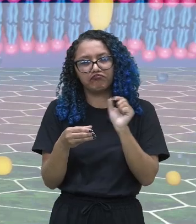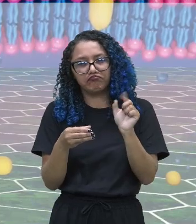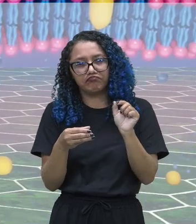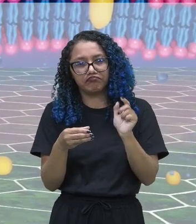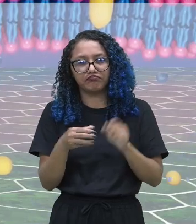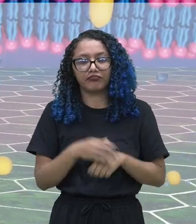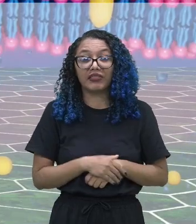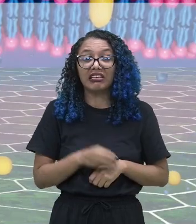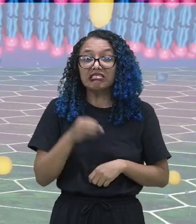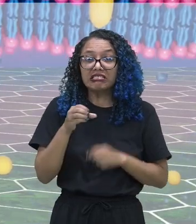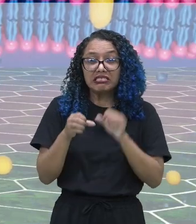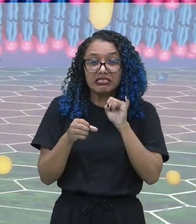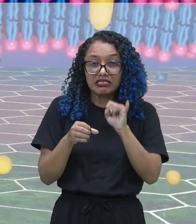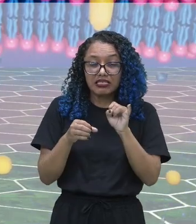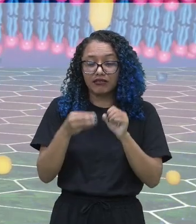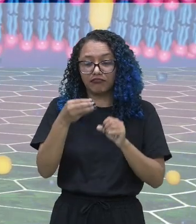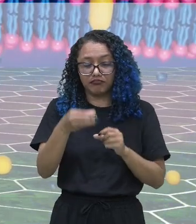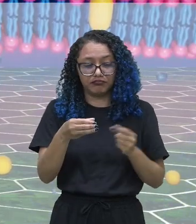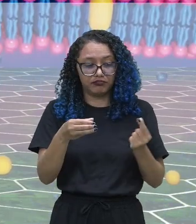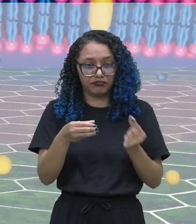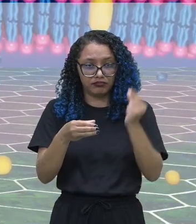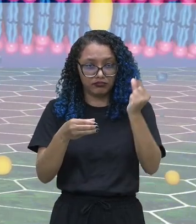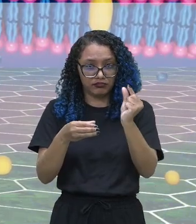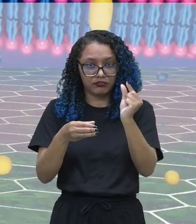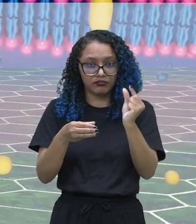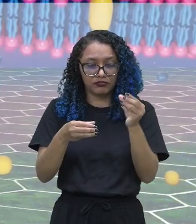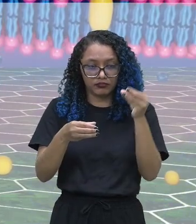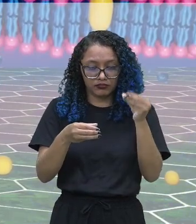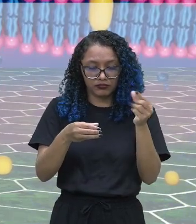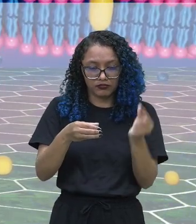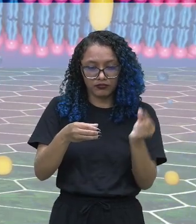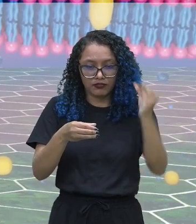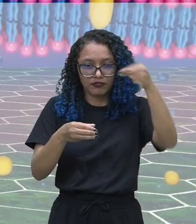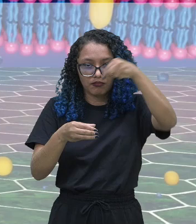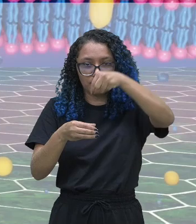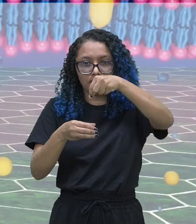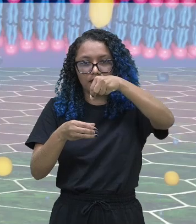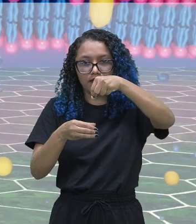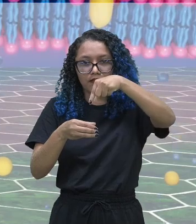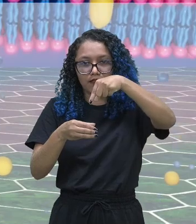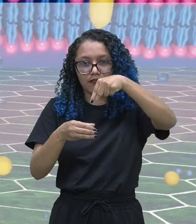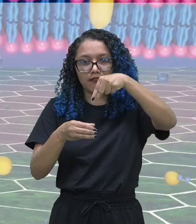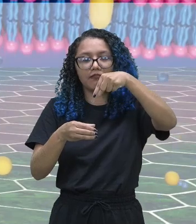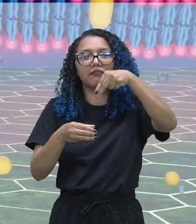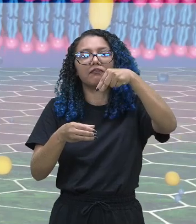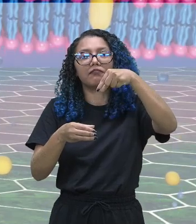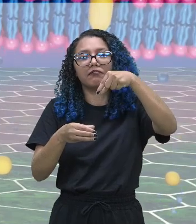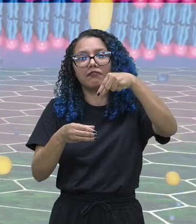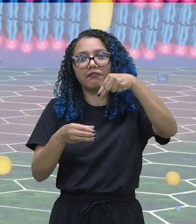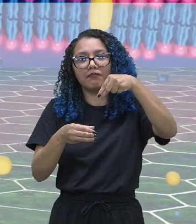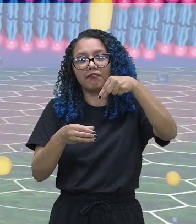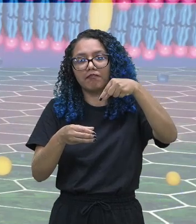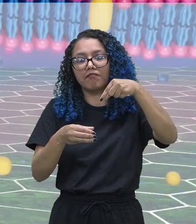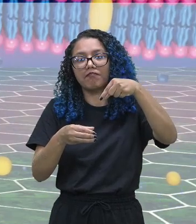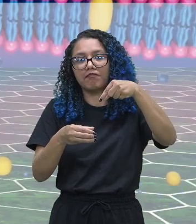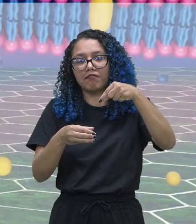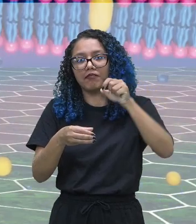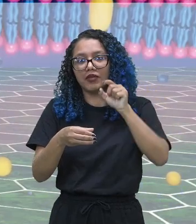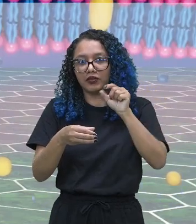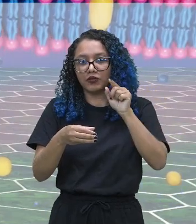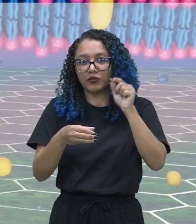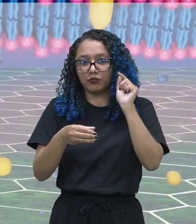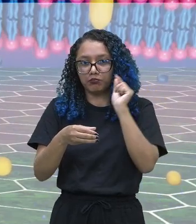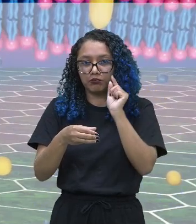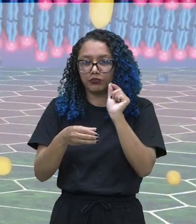se eu pingar esse corante, essa gota azul, e aí ele é